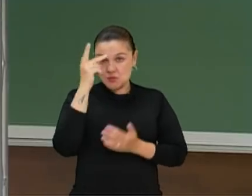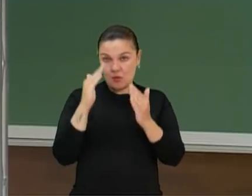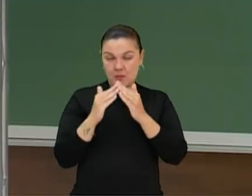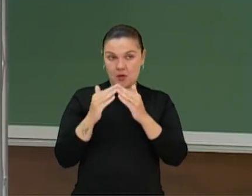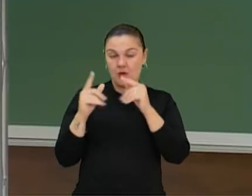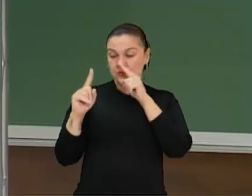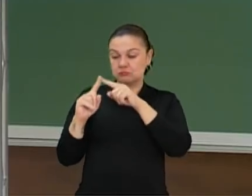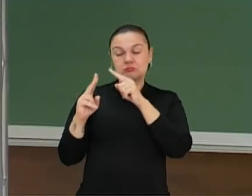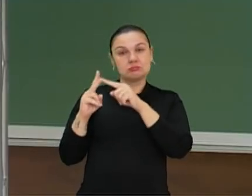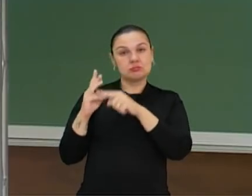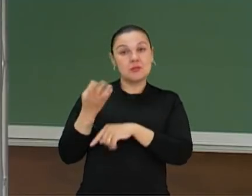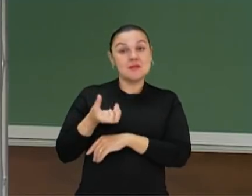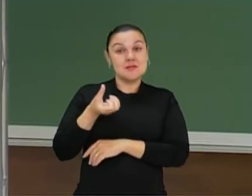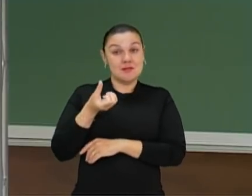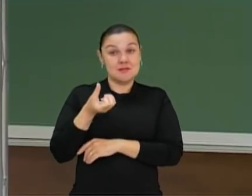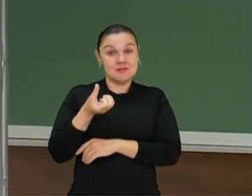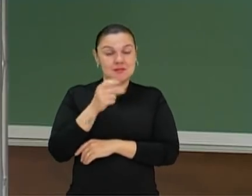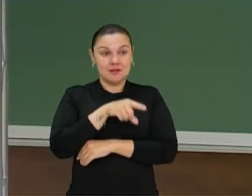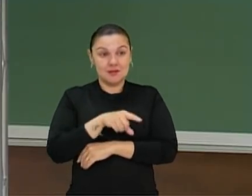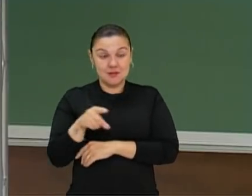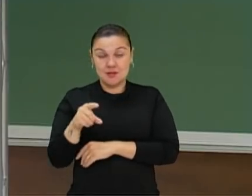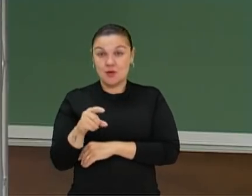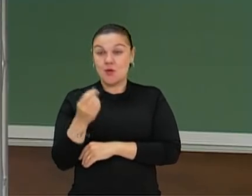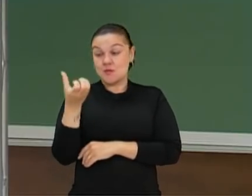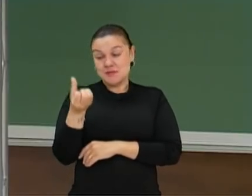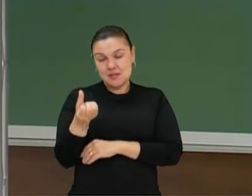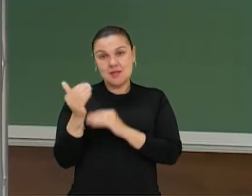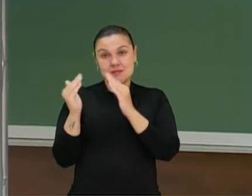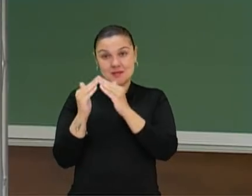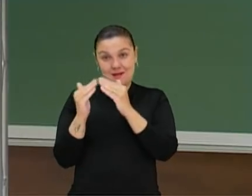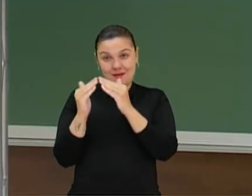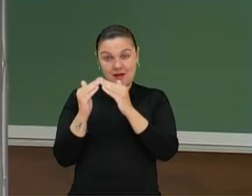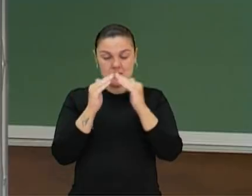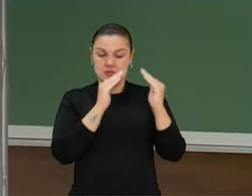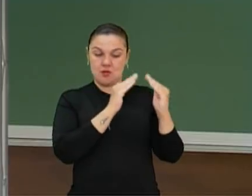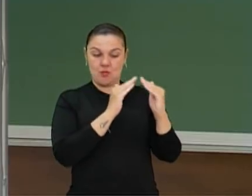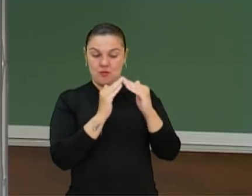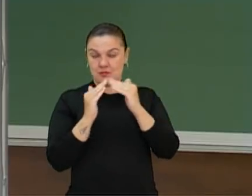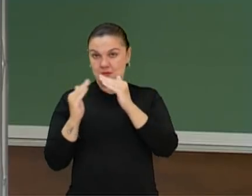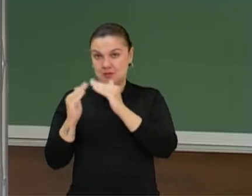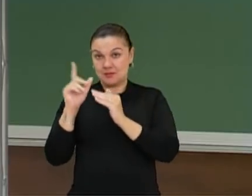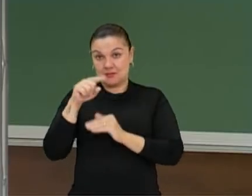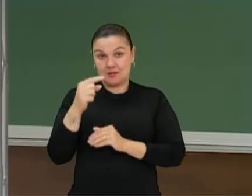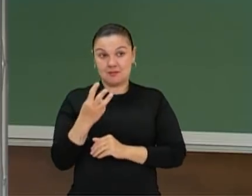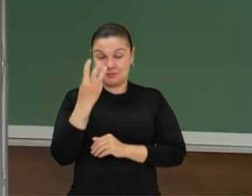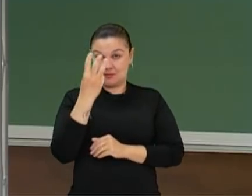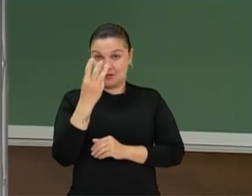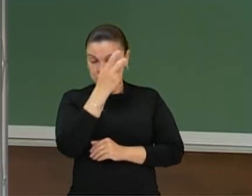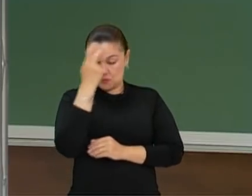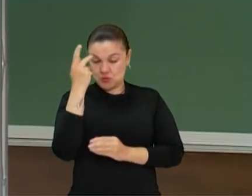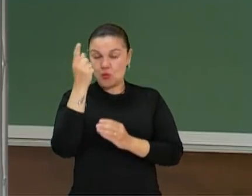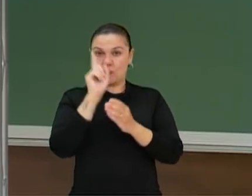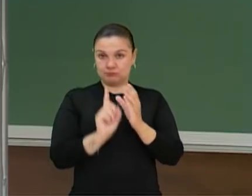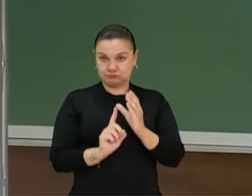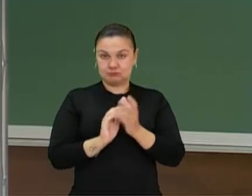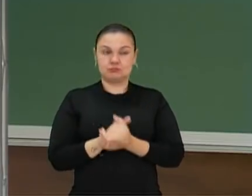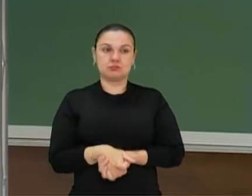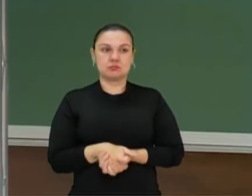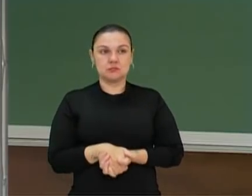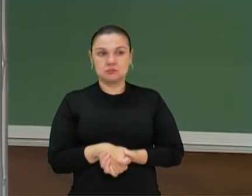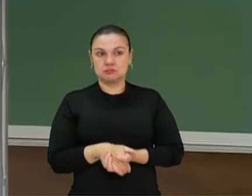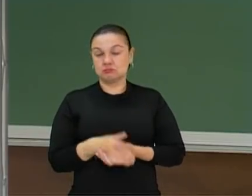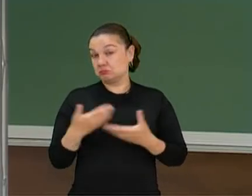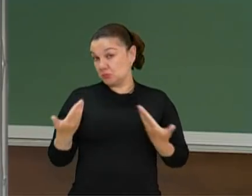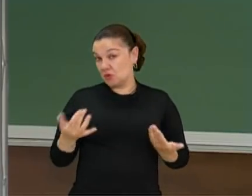tem 1, 2, 3, 4, 5, 6. Então, 6 casas, cada uma dessas casas tem 3 moradores. né? Podemos imaginar aí um casal